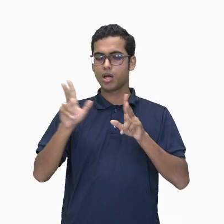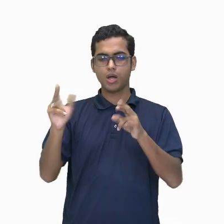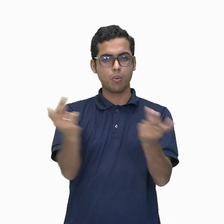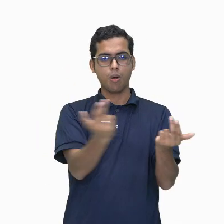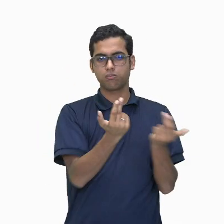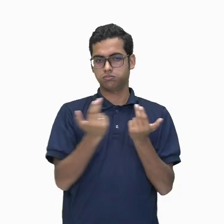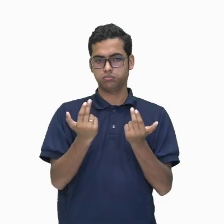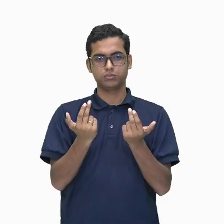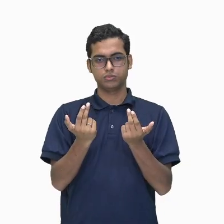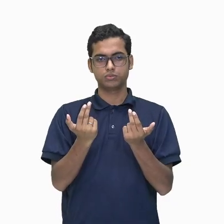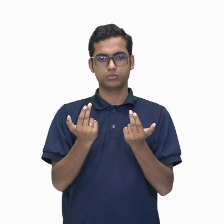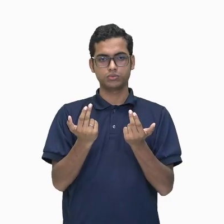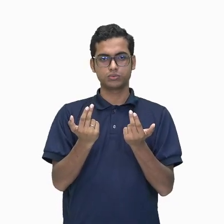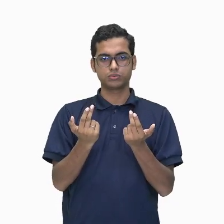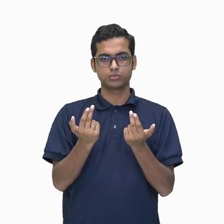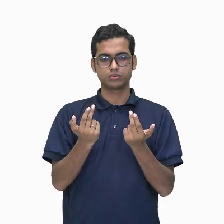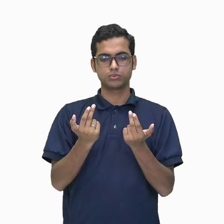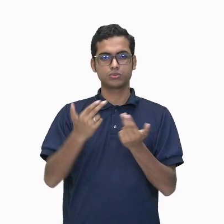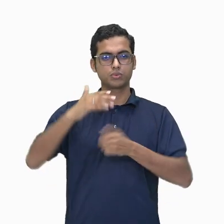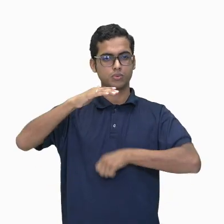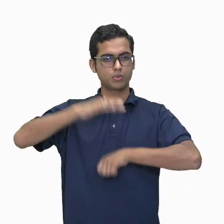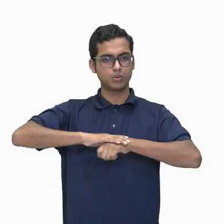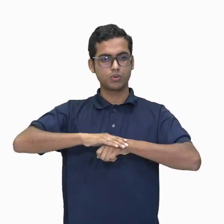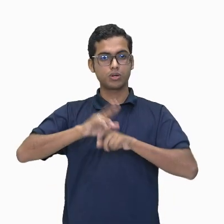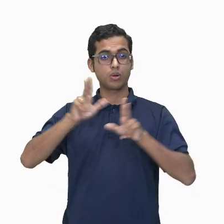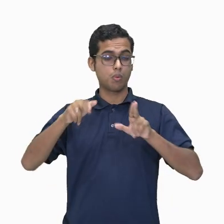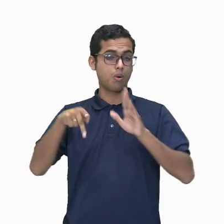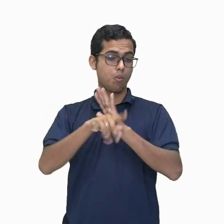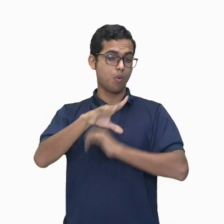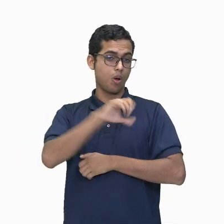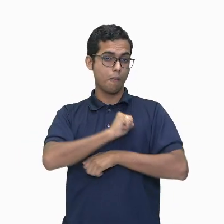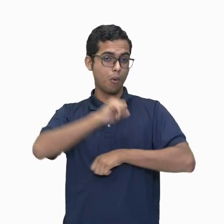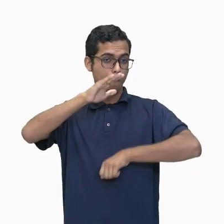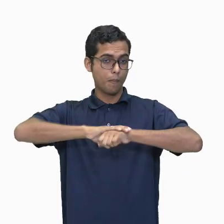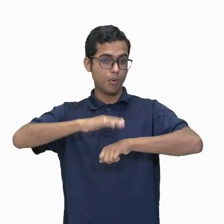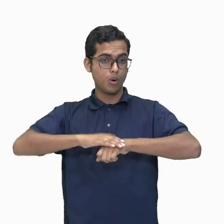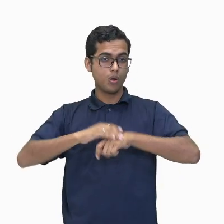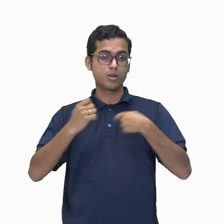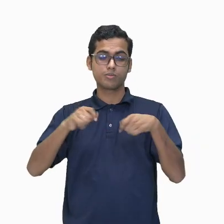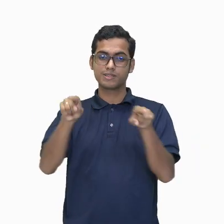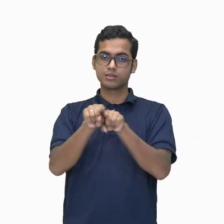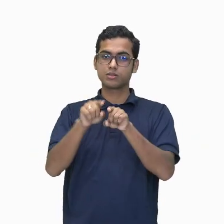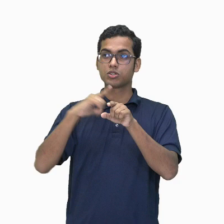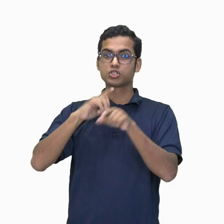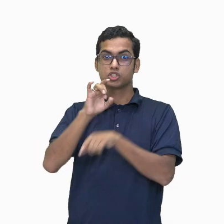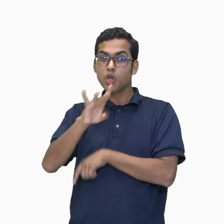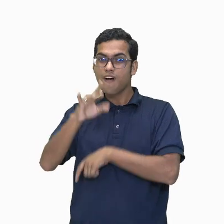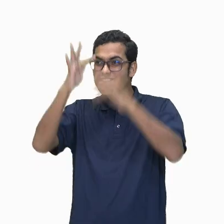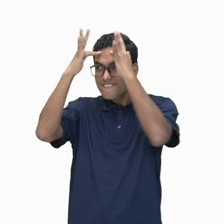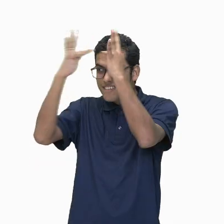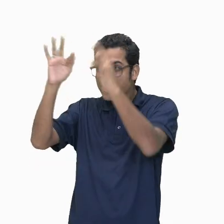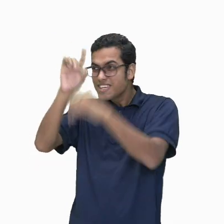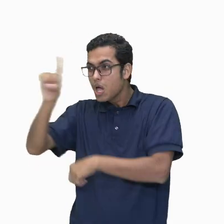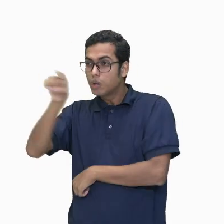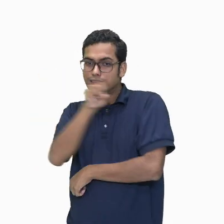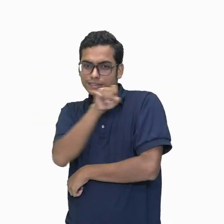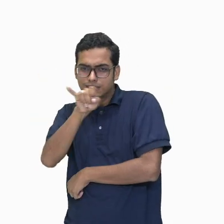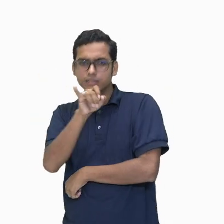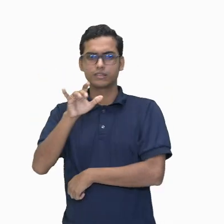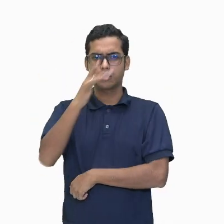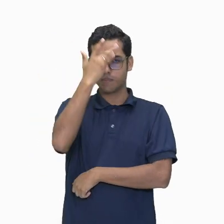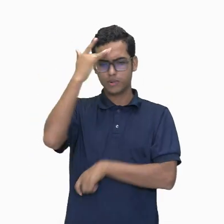que ame o seu irmão como a si mesmo. Então, o que nós percebemos